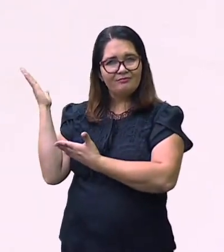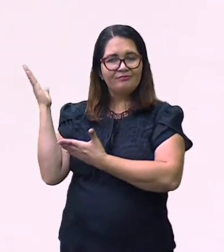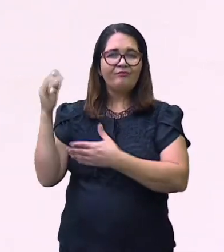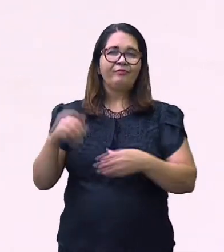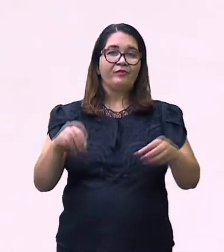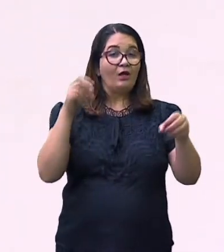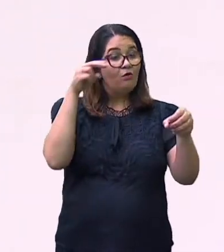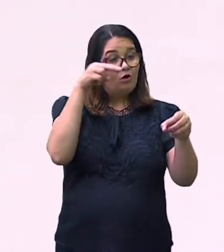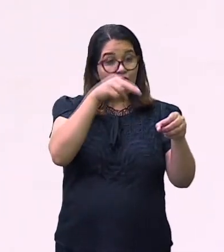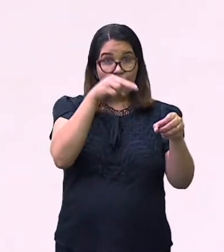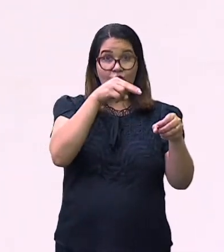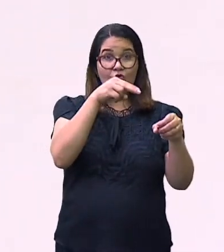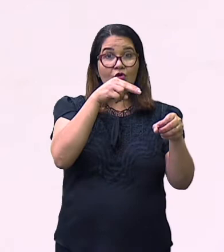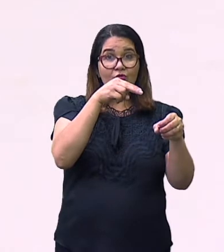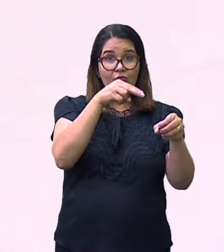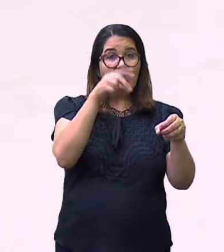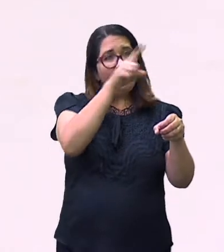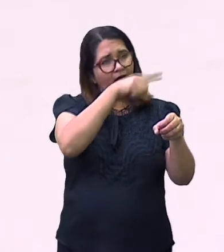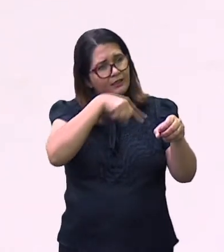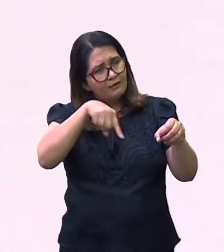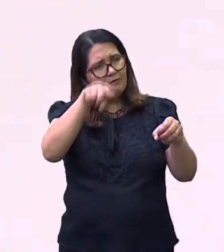núcleo. Ok?